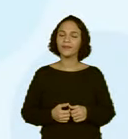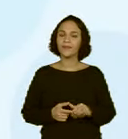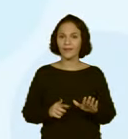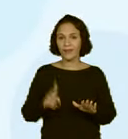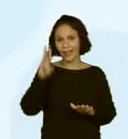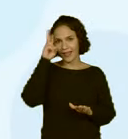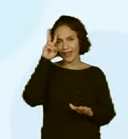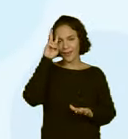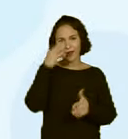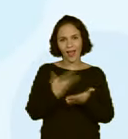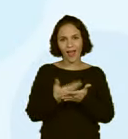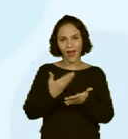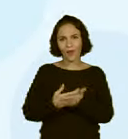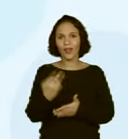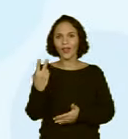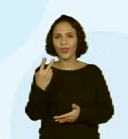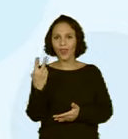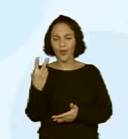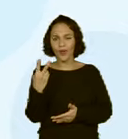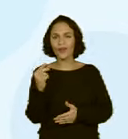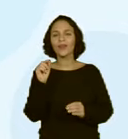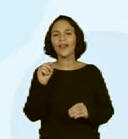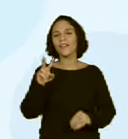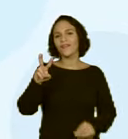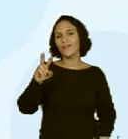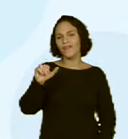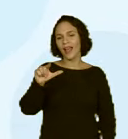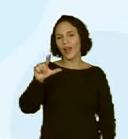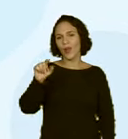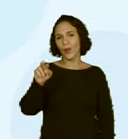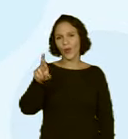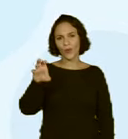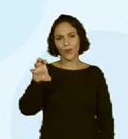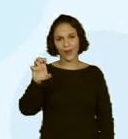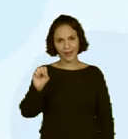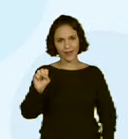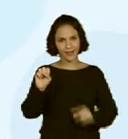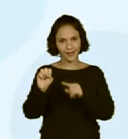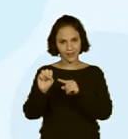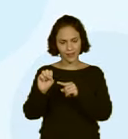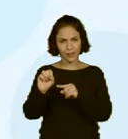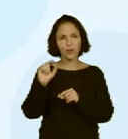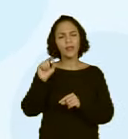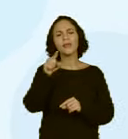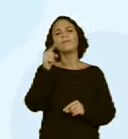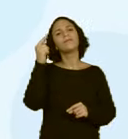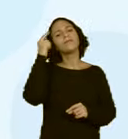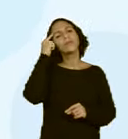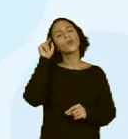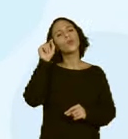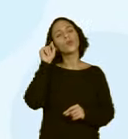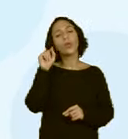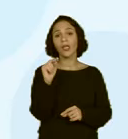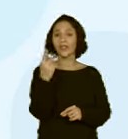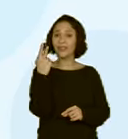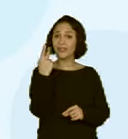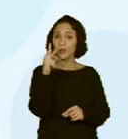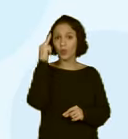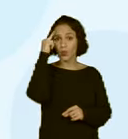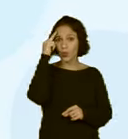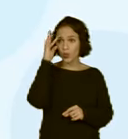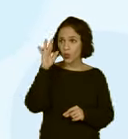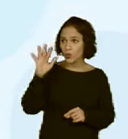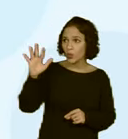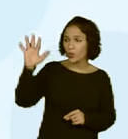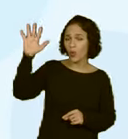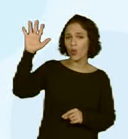Lembra da aula número 2, que nós falamos sobre valores? É muito importante você avaliar se o seu sonho combina com